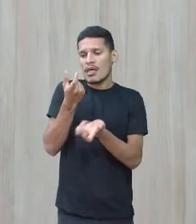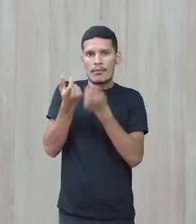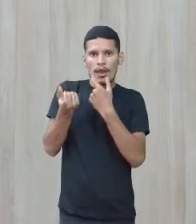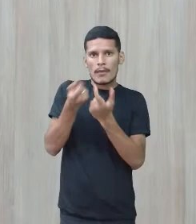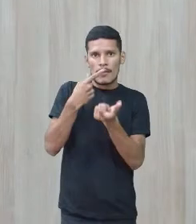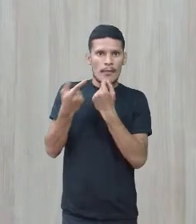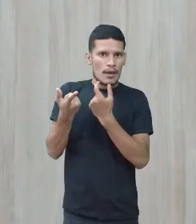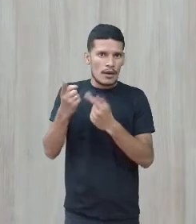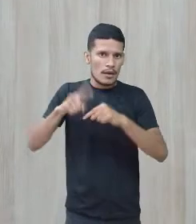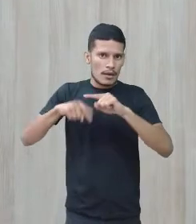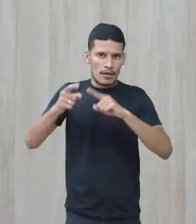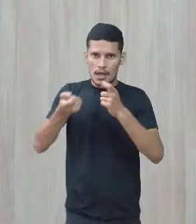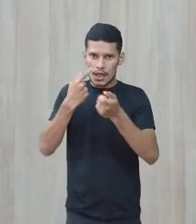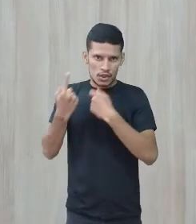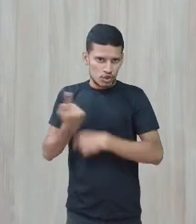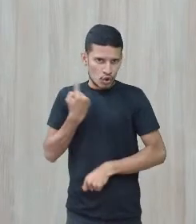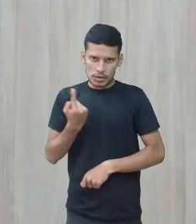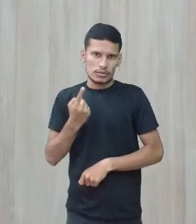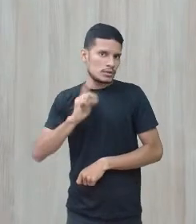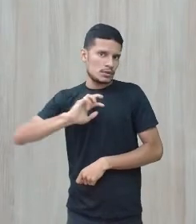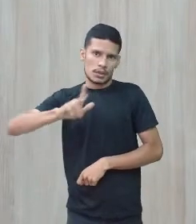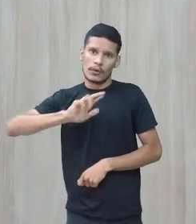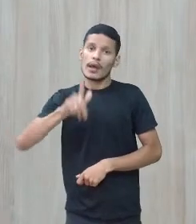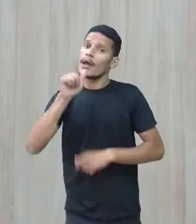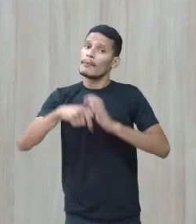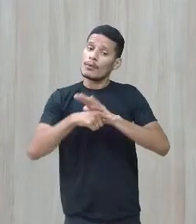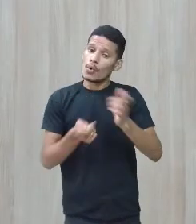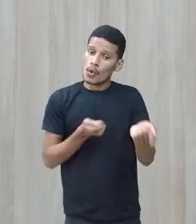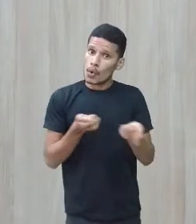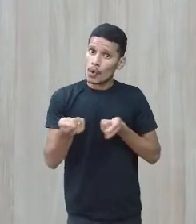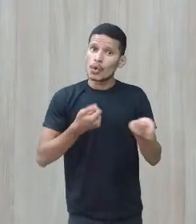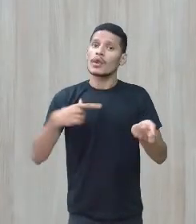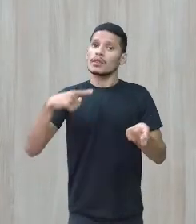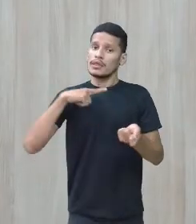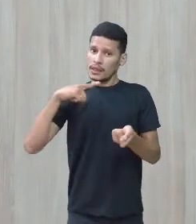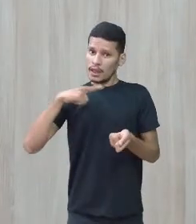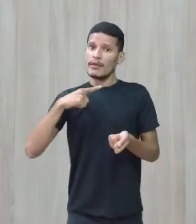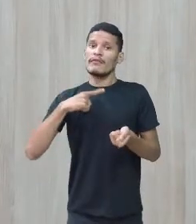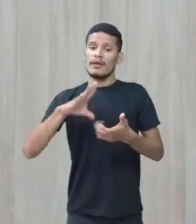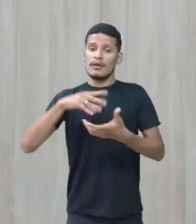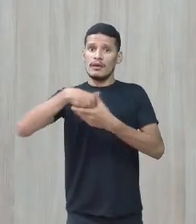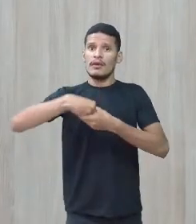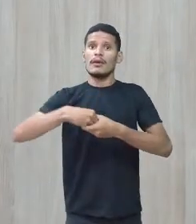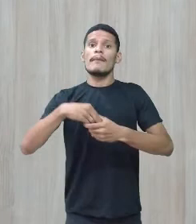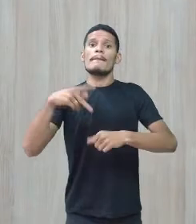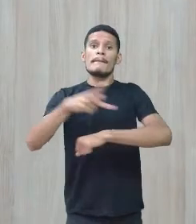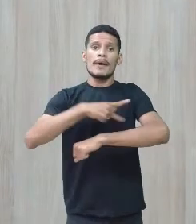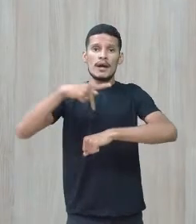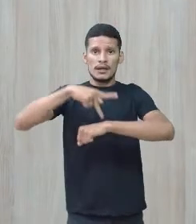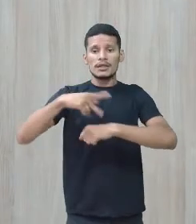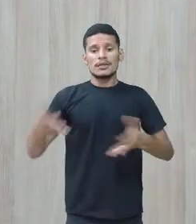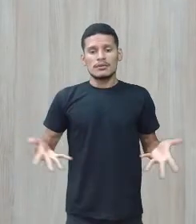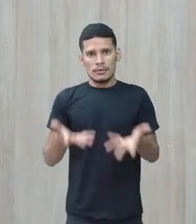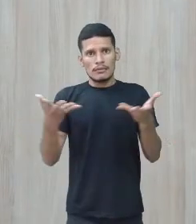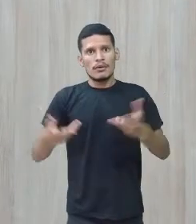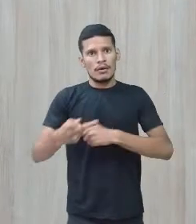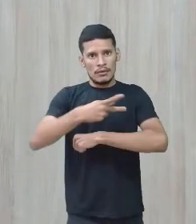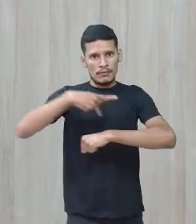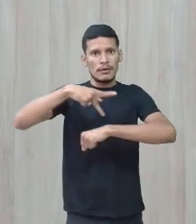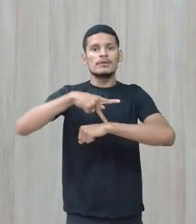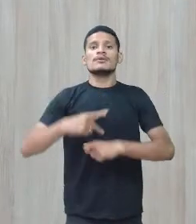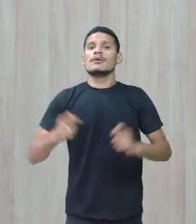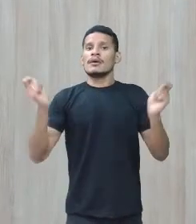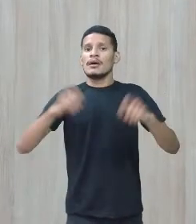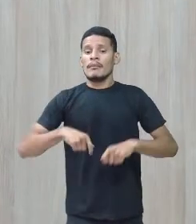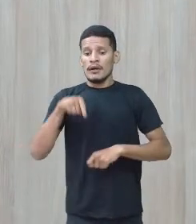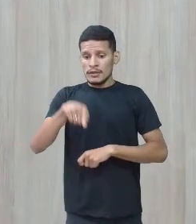né, a substância e ingeriu sozinho. Teve todo um controle aí do país, um estímulo, na verdade, do país, para que